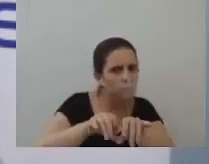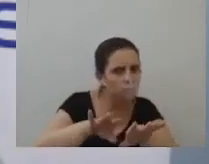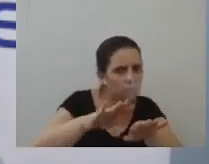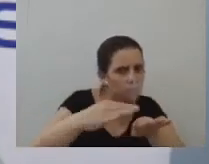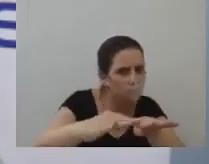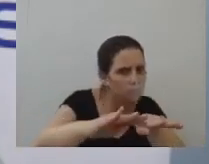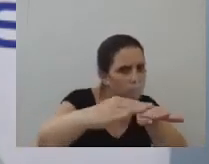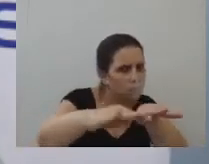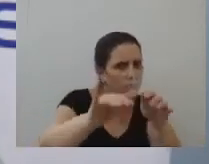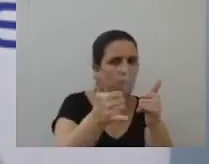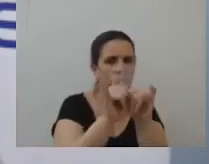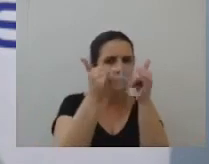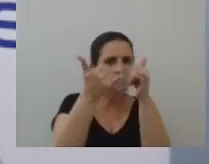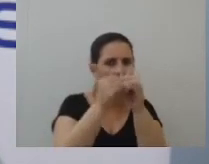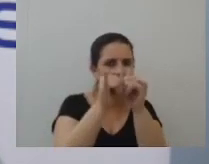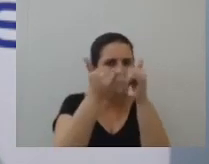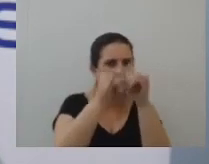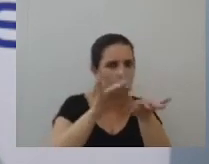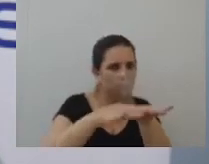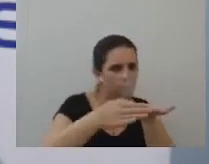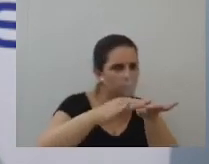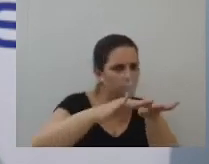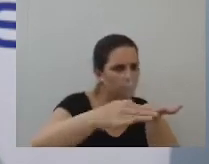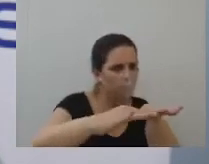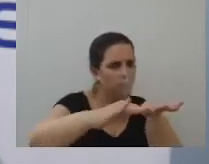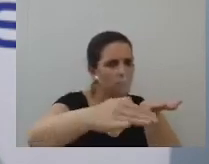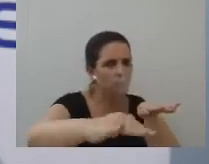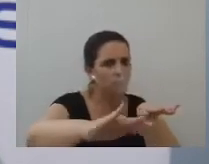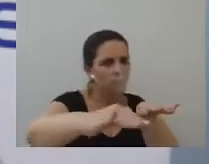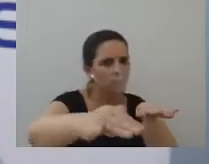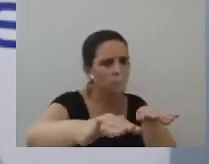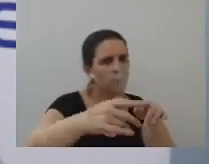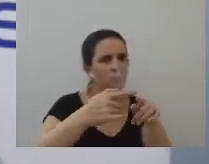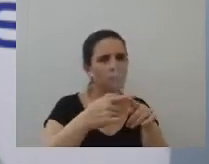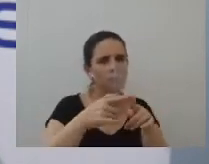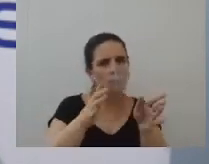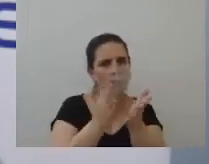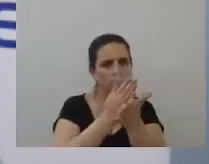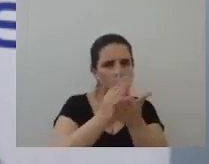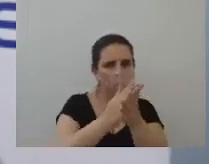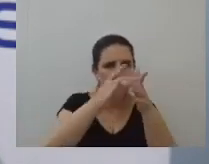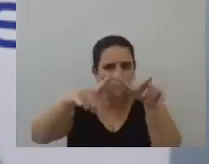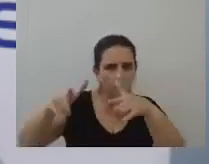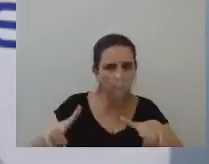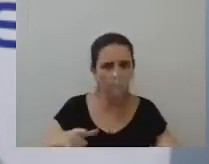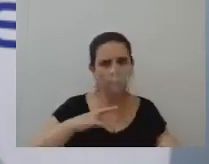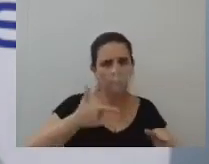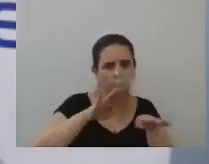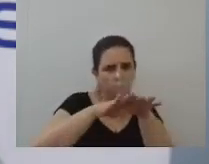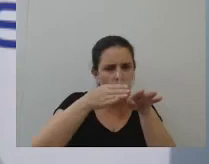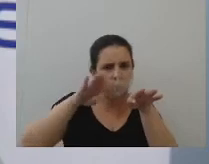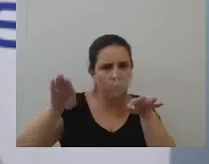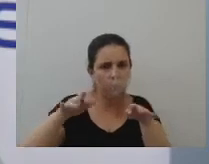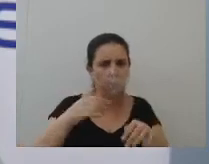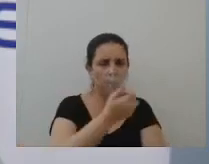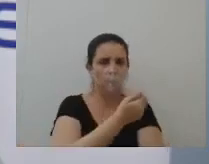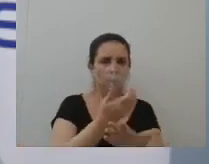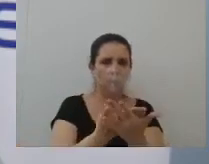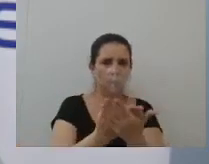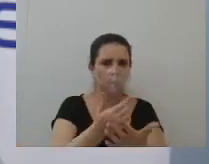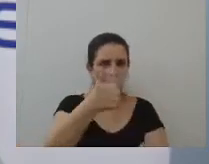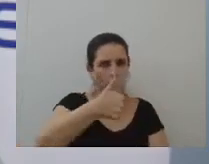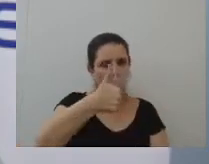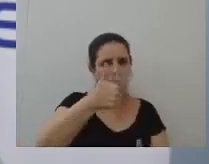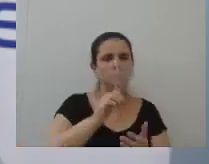meio, transportando energia, mas partes do meio não se propagavam. Lembra dessa aula? Foi a aula 1, vocês têm acesso a